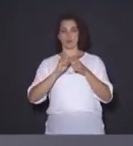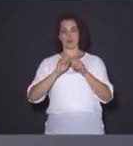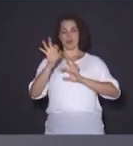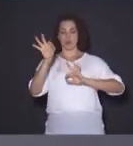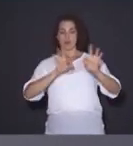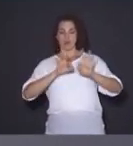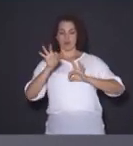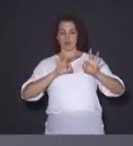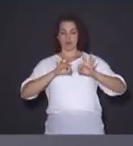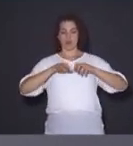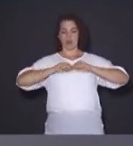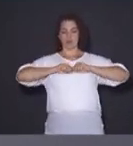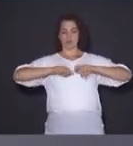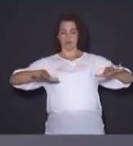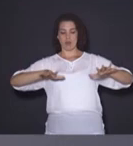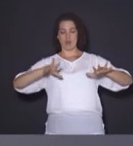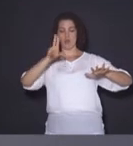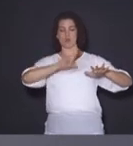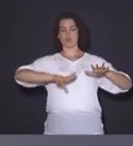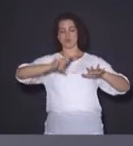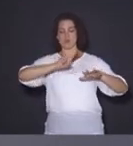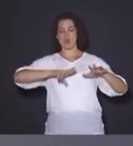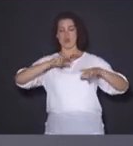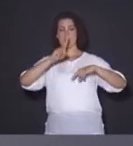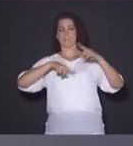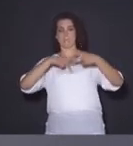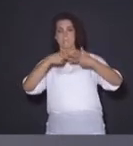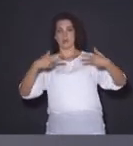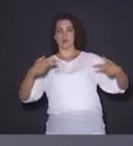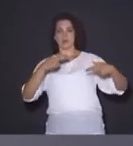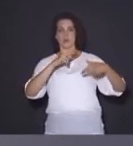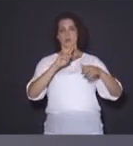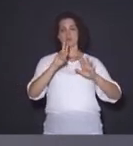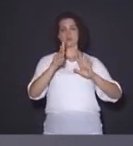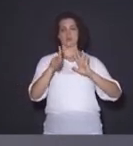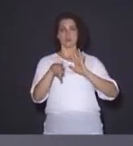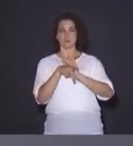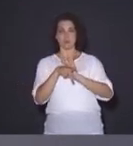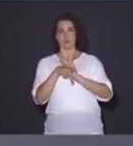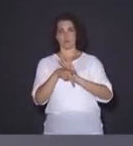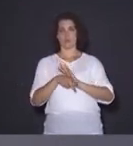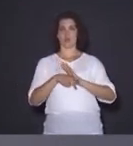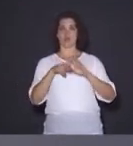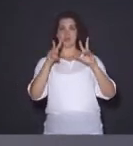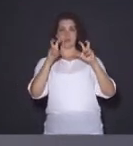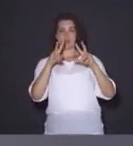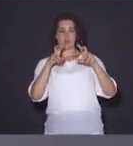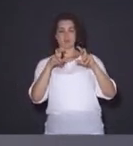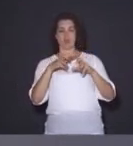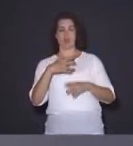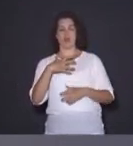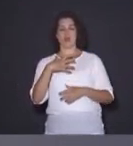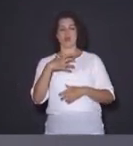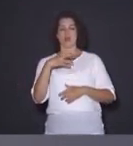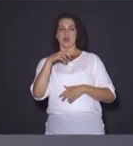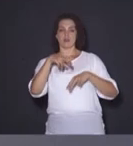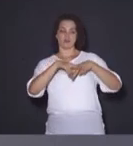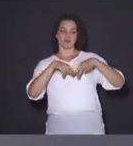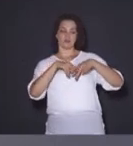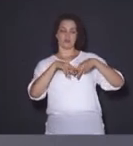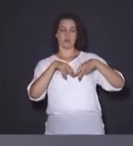distribuição e utilização de materiais de referência de cunho sexual afetivo ou de gênero